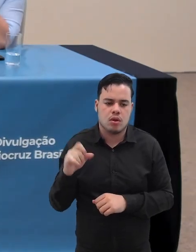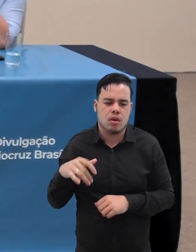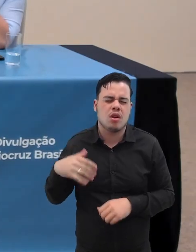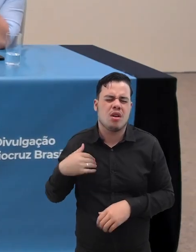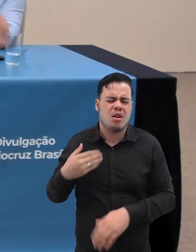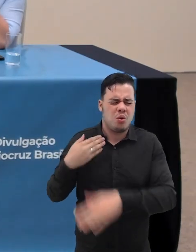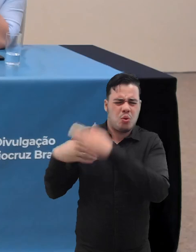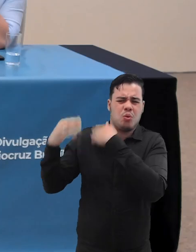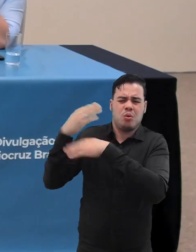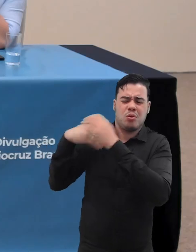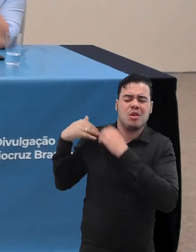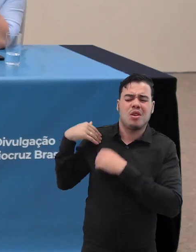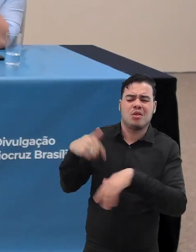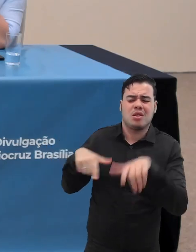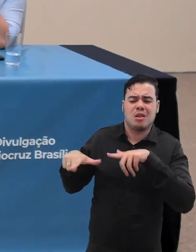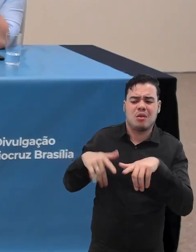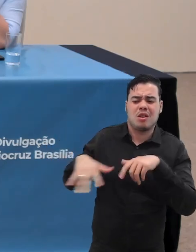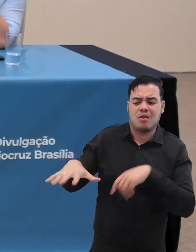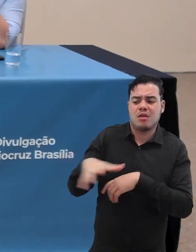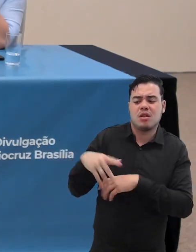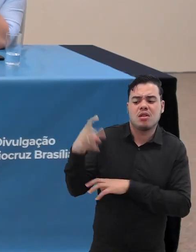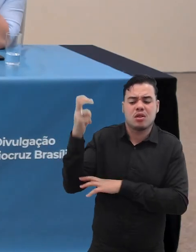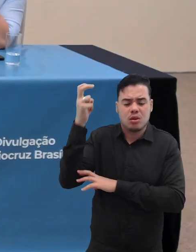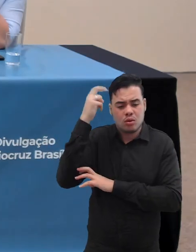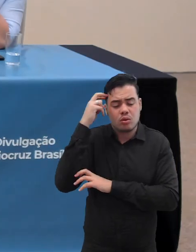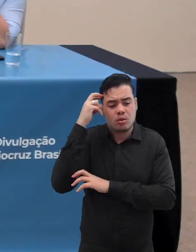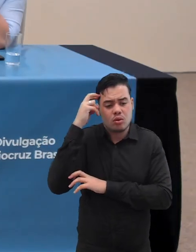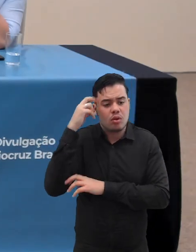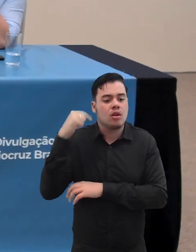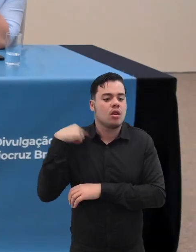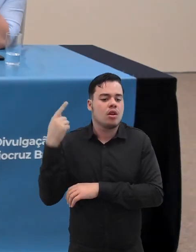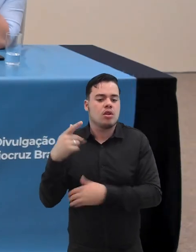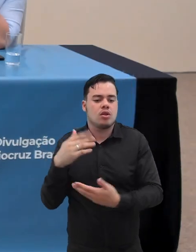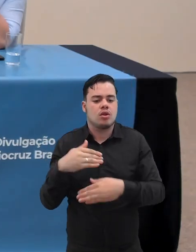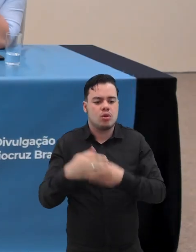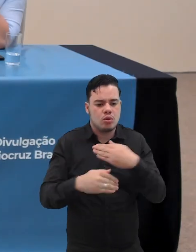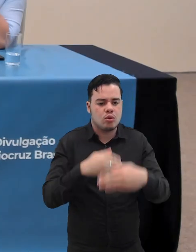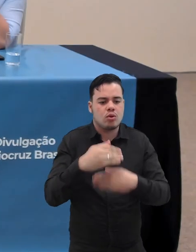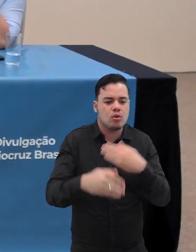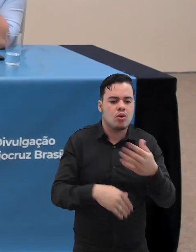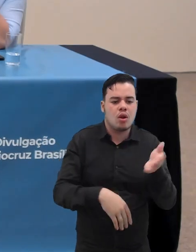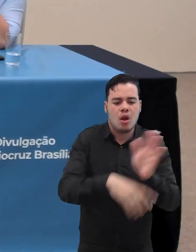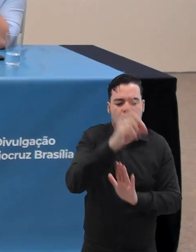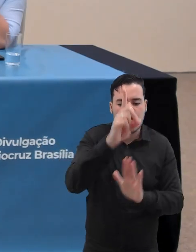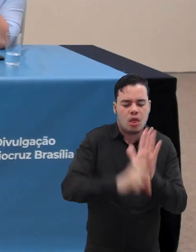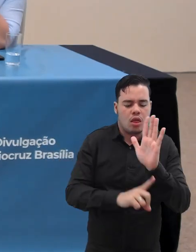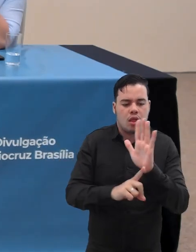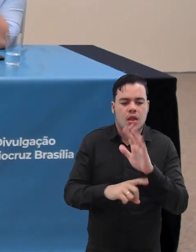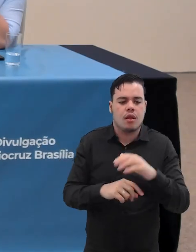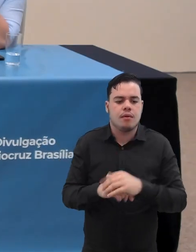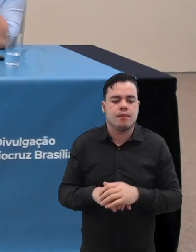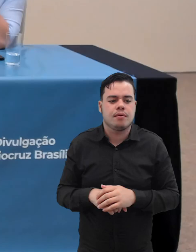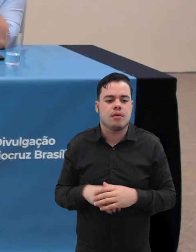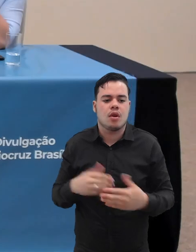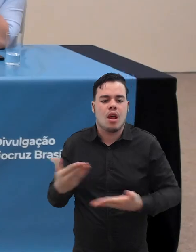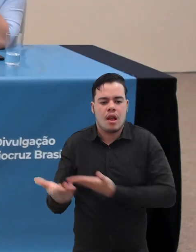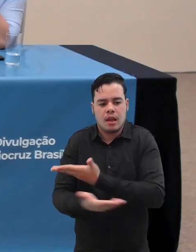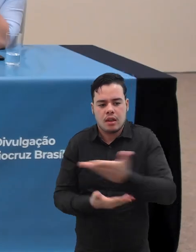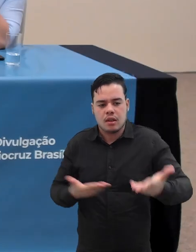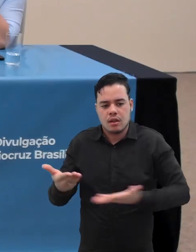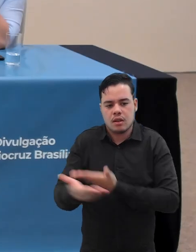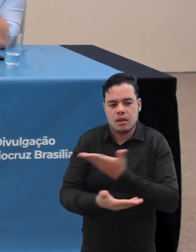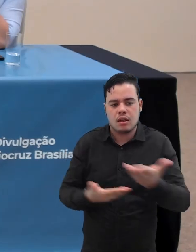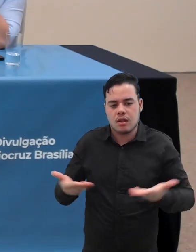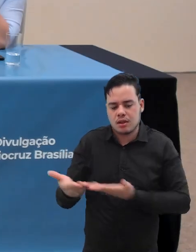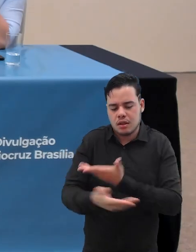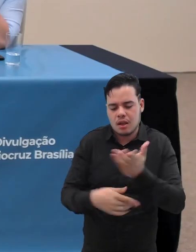cultura. E a gente construiu no decreto do Mais Ciência na Escola essa relação. Então, é